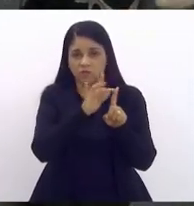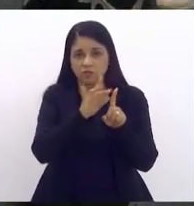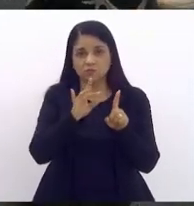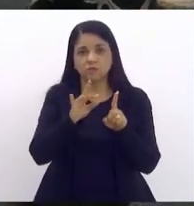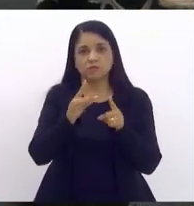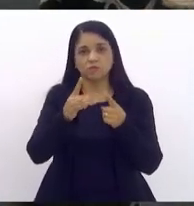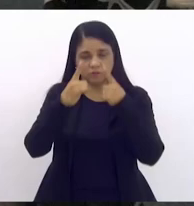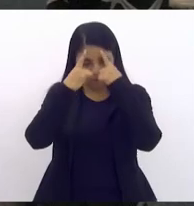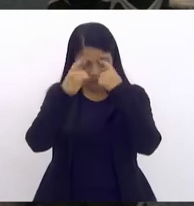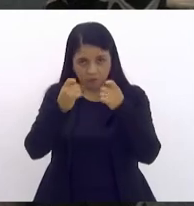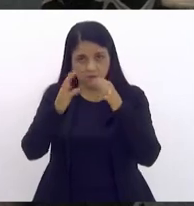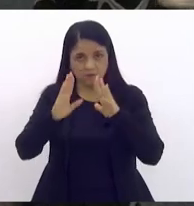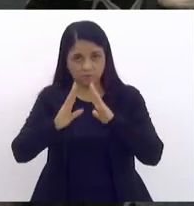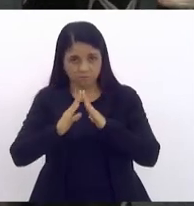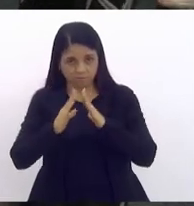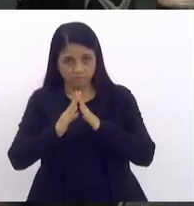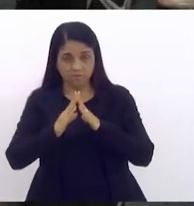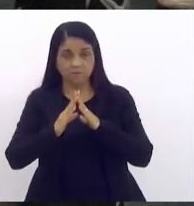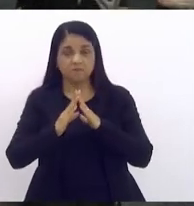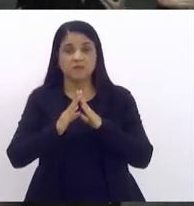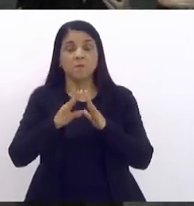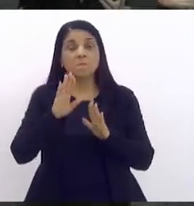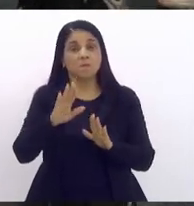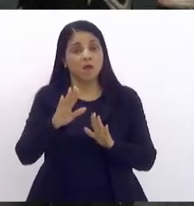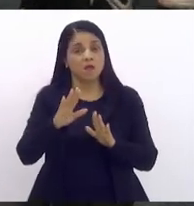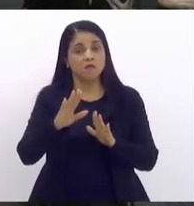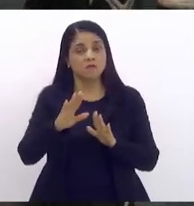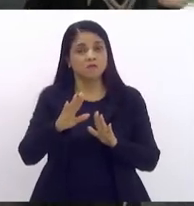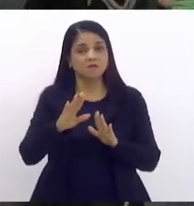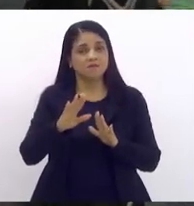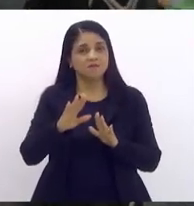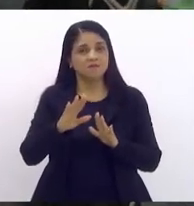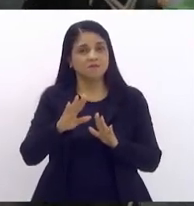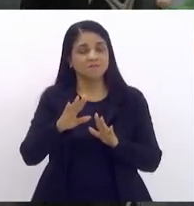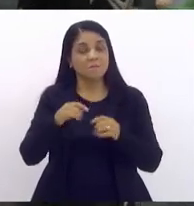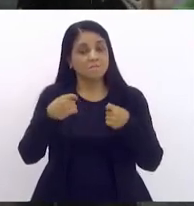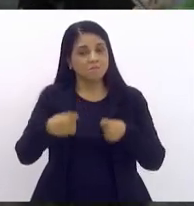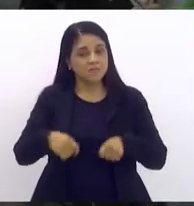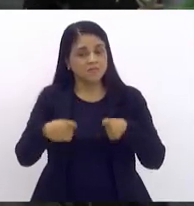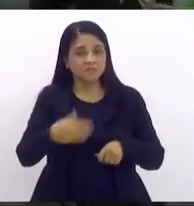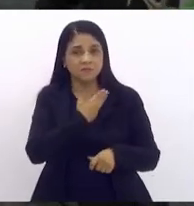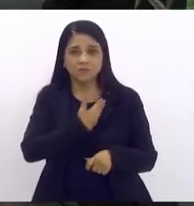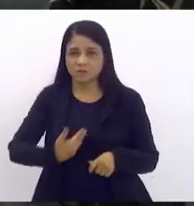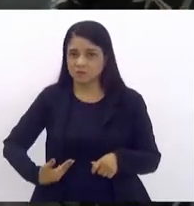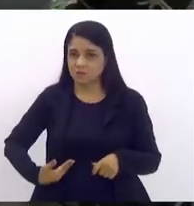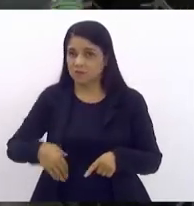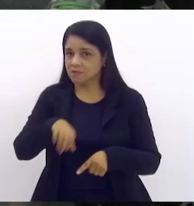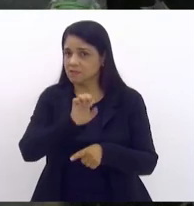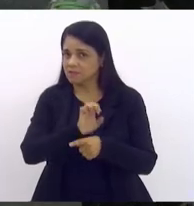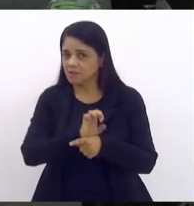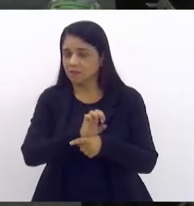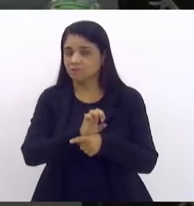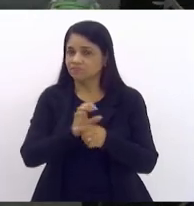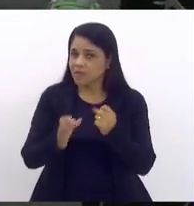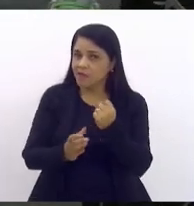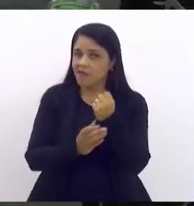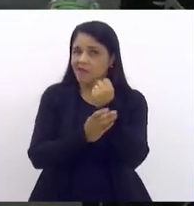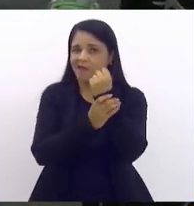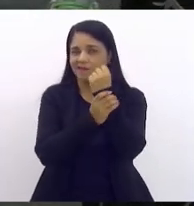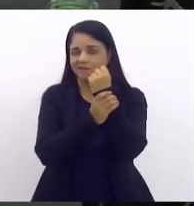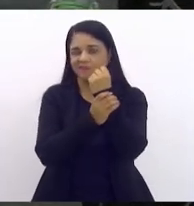a obrigação do Estado de garantir e assegurar a segurança das nossas mulheres com